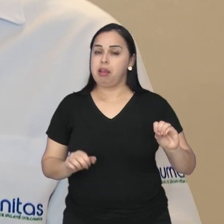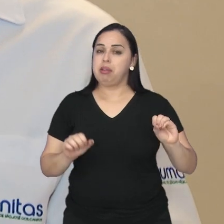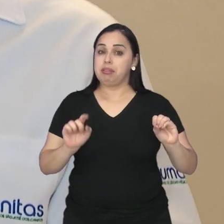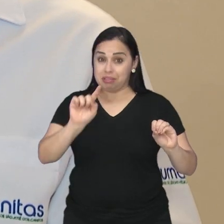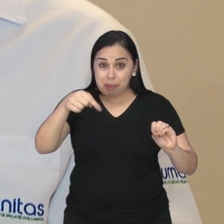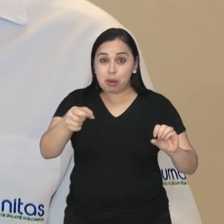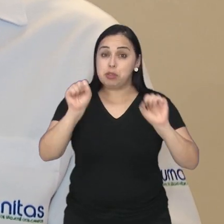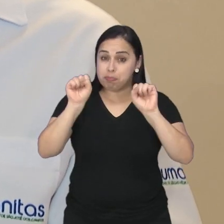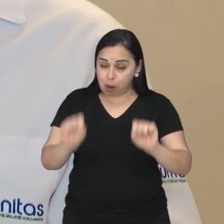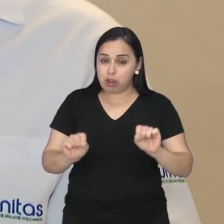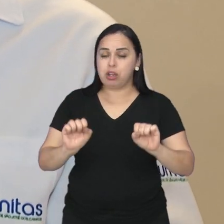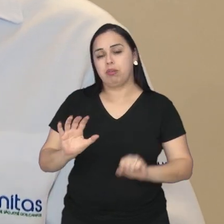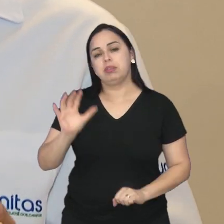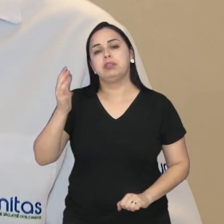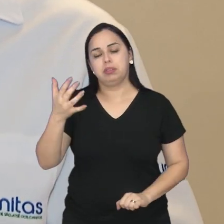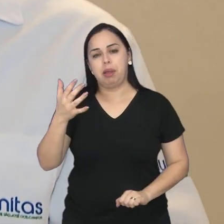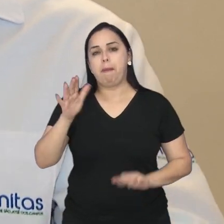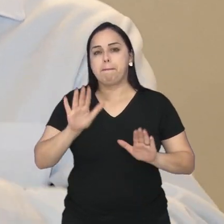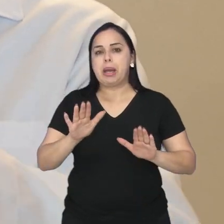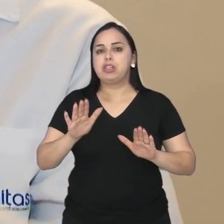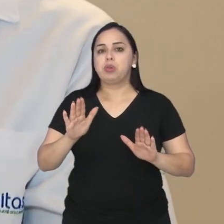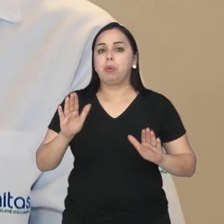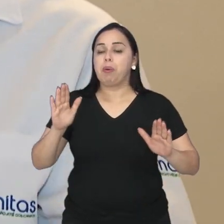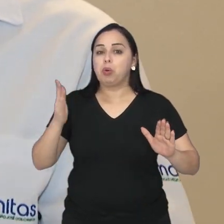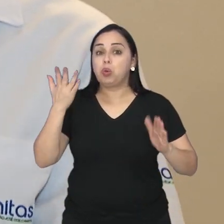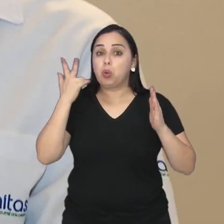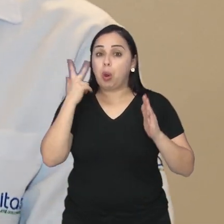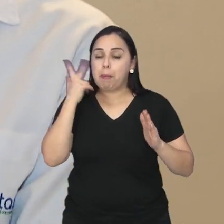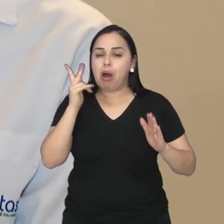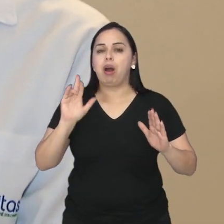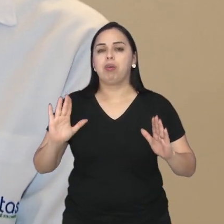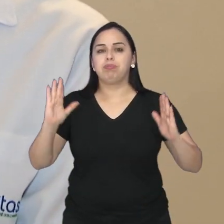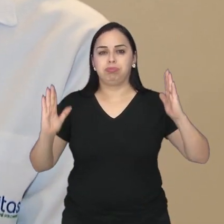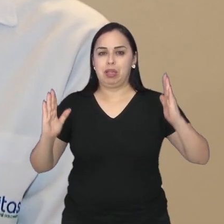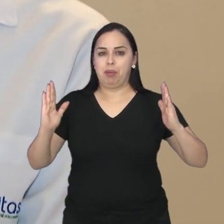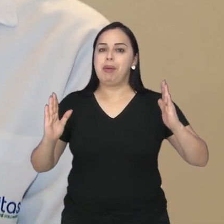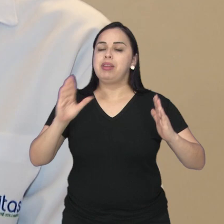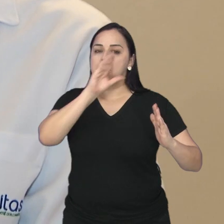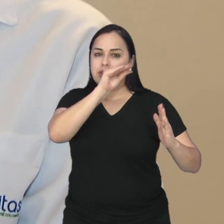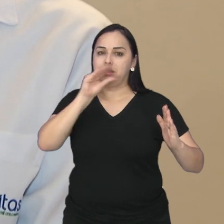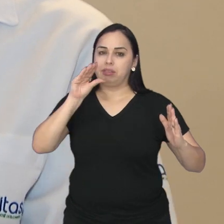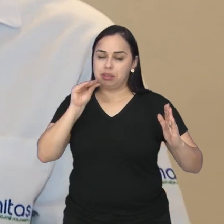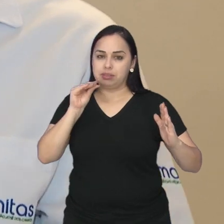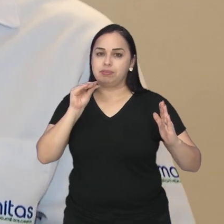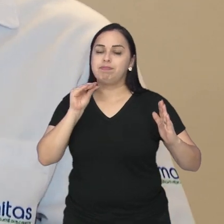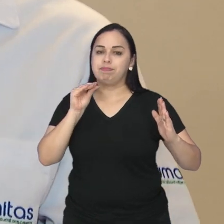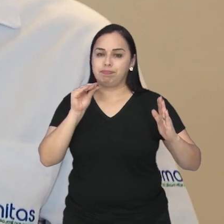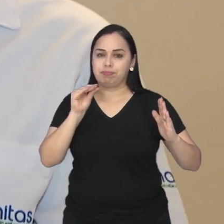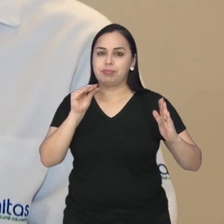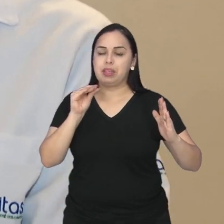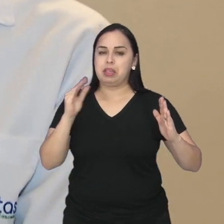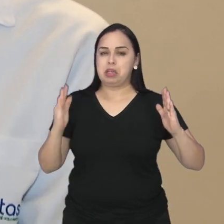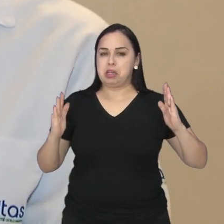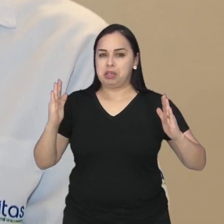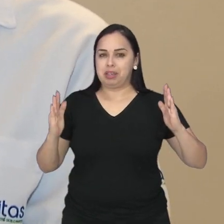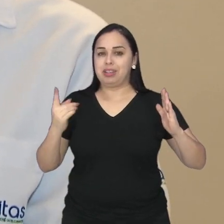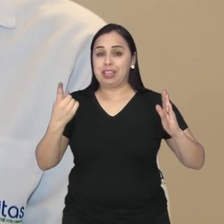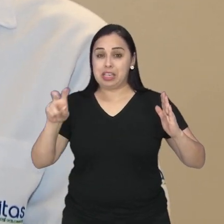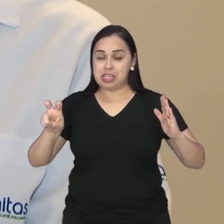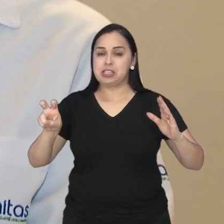pode ter esquizofrenia? Pode também, mas não é o mais comum. O mais comum é nessa idade que eu comentei, abrir o quadro